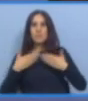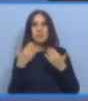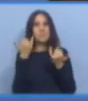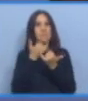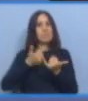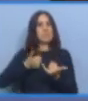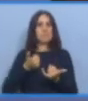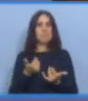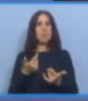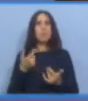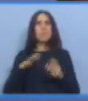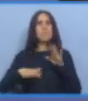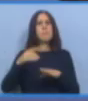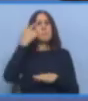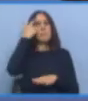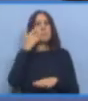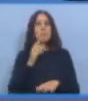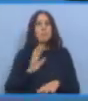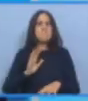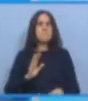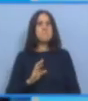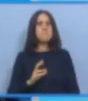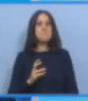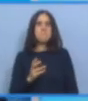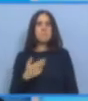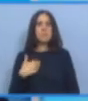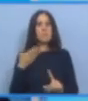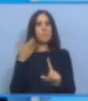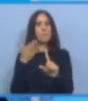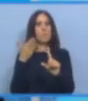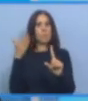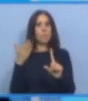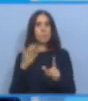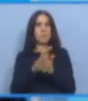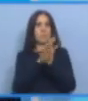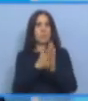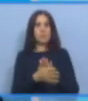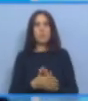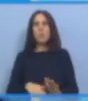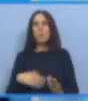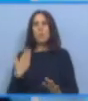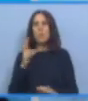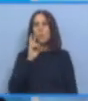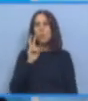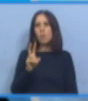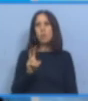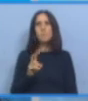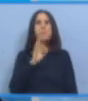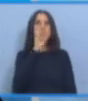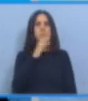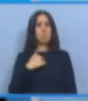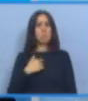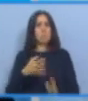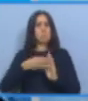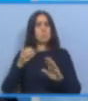que está em causa. Nós às vezes pensamos, bem, vamos focalizar na reciclagem, ou vamos olhar para... Se eu já separo